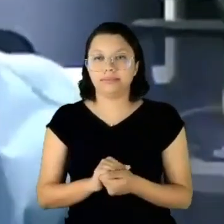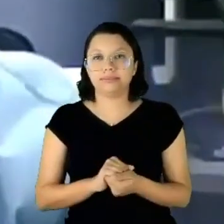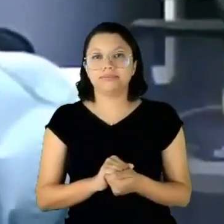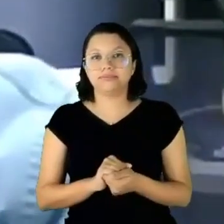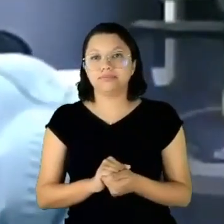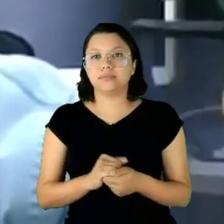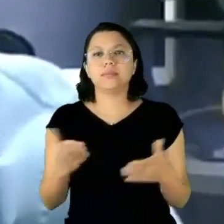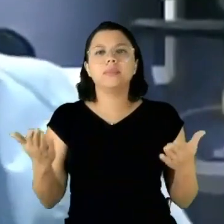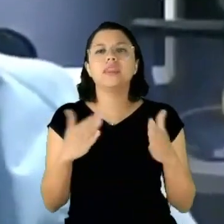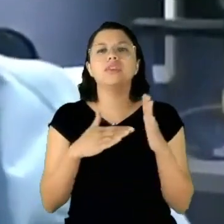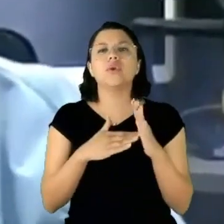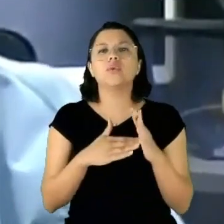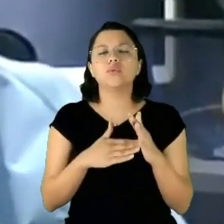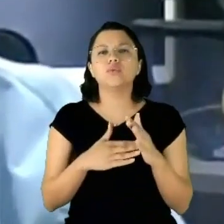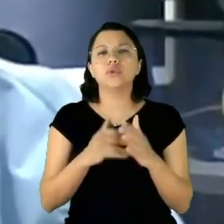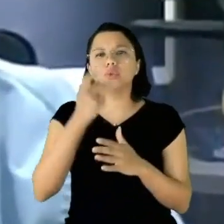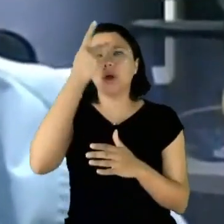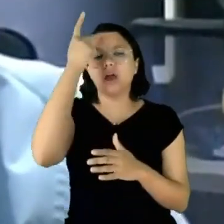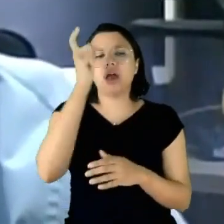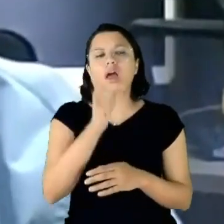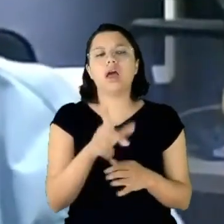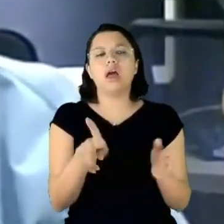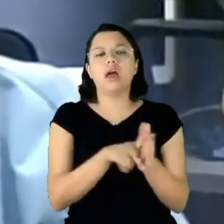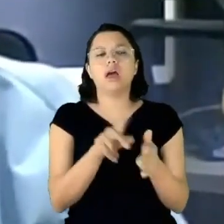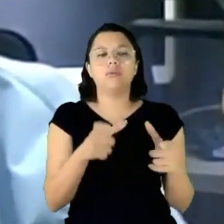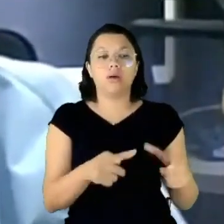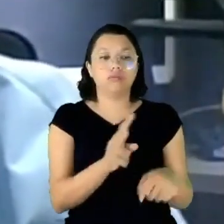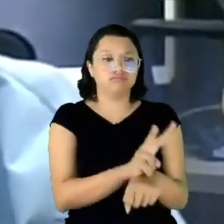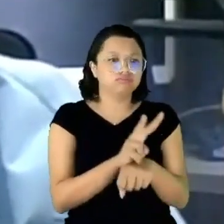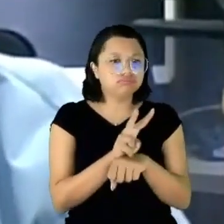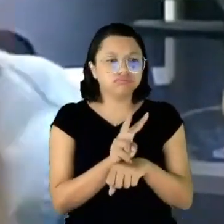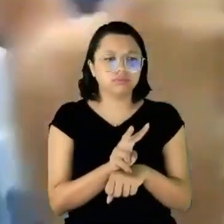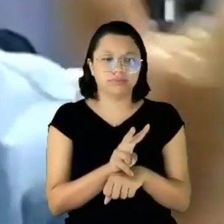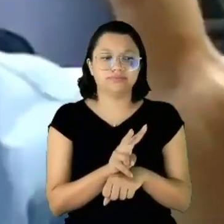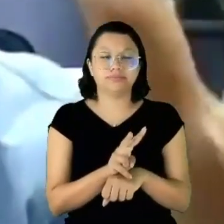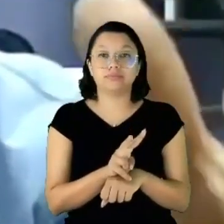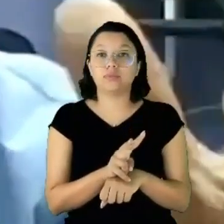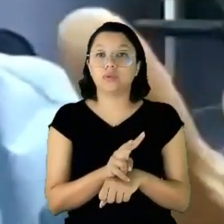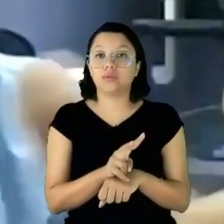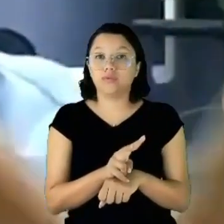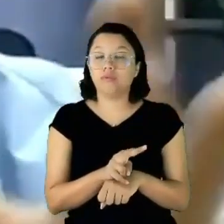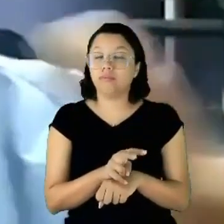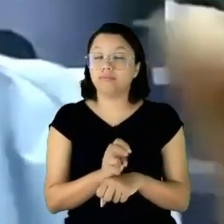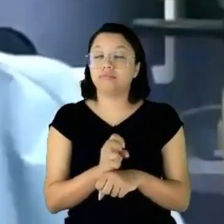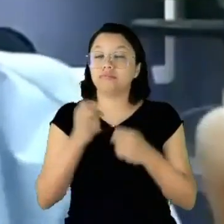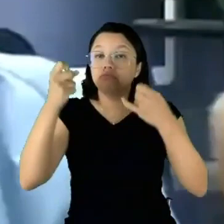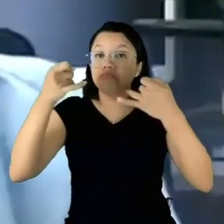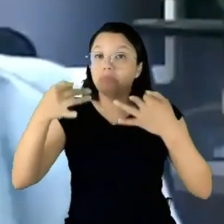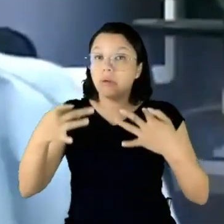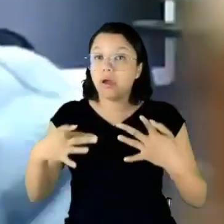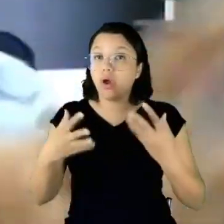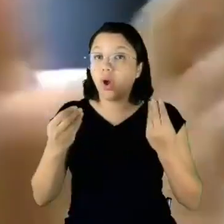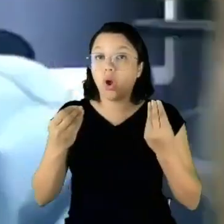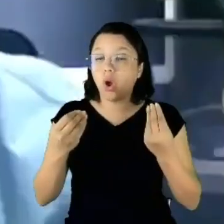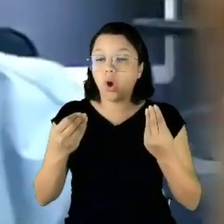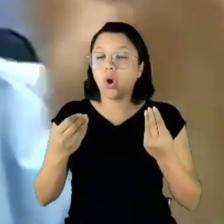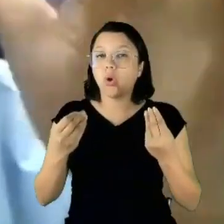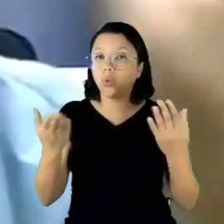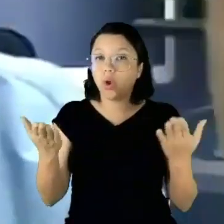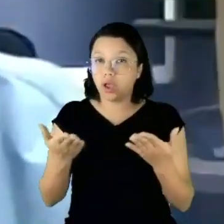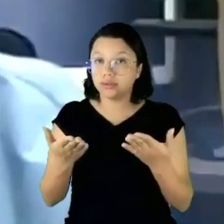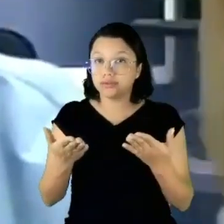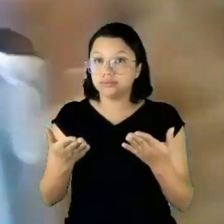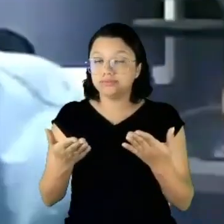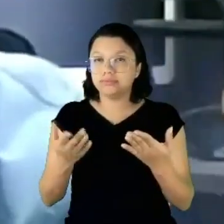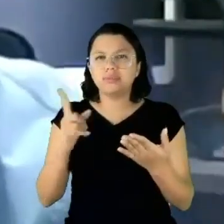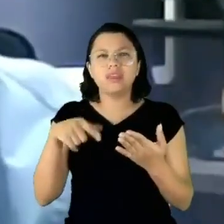Esse último corregedor que esteve foi bem explícito quanto a isso porque é um modelo simples, eu não estou criando,